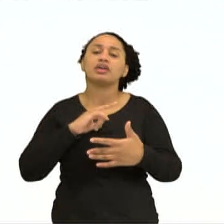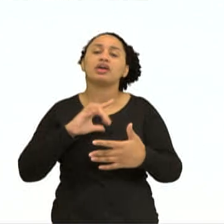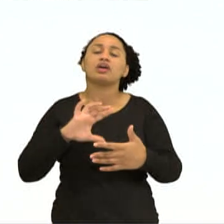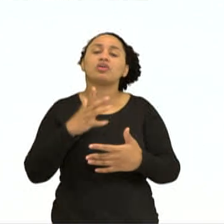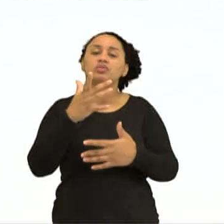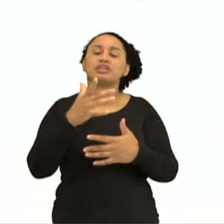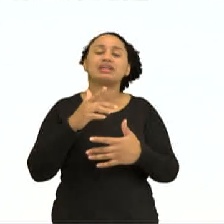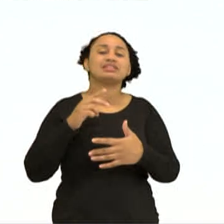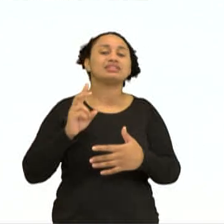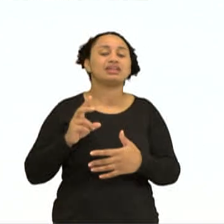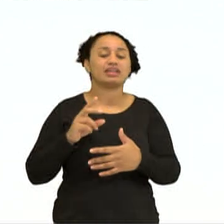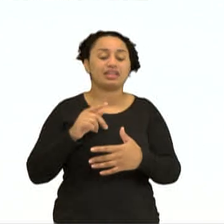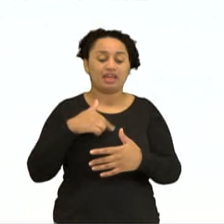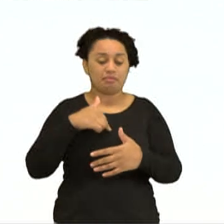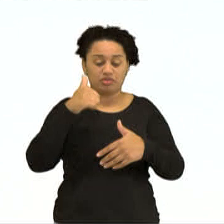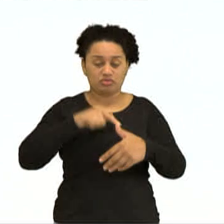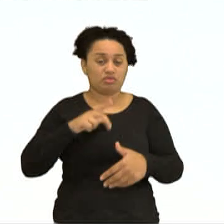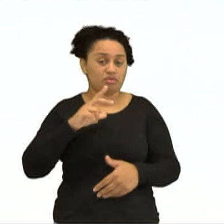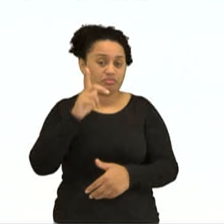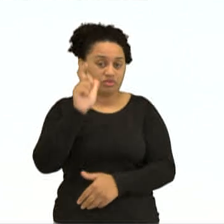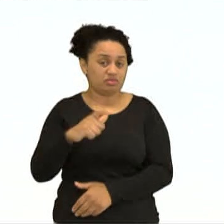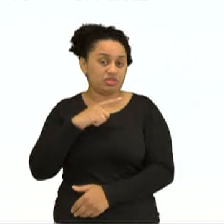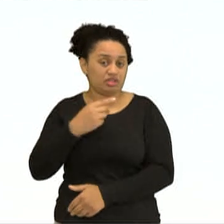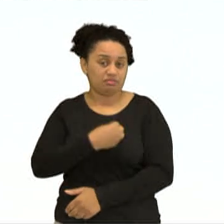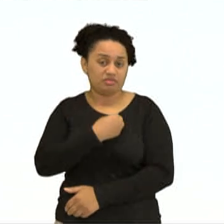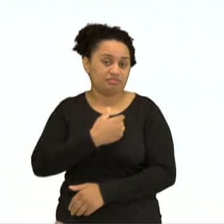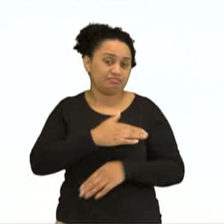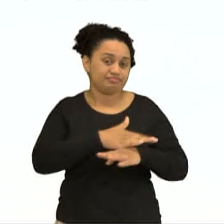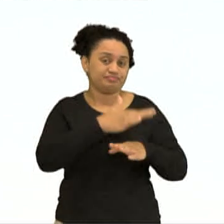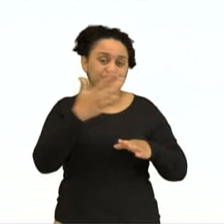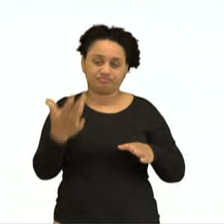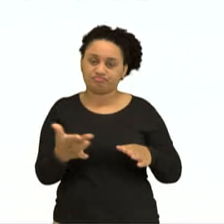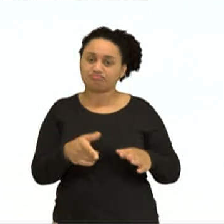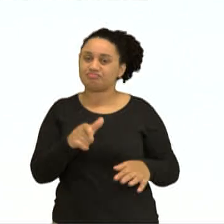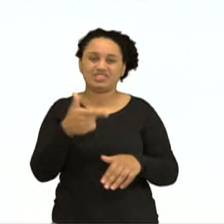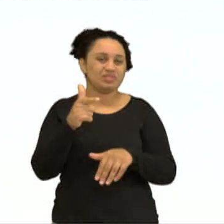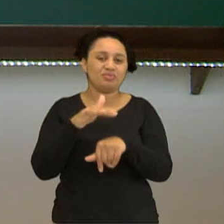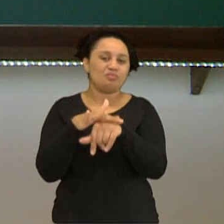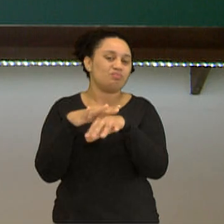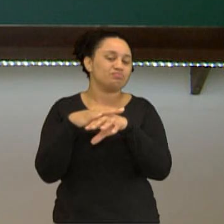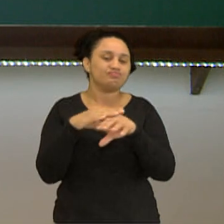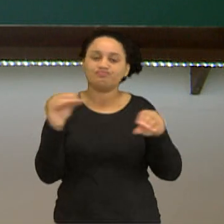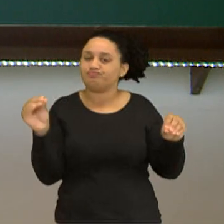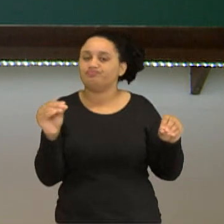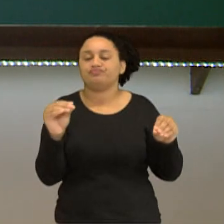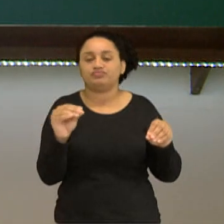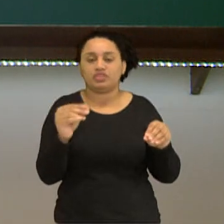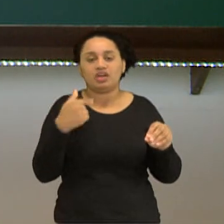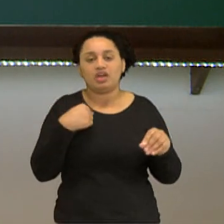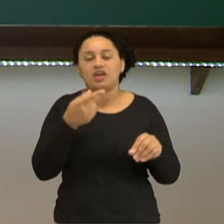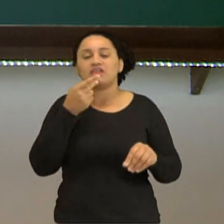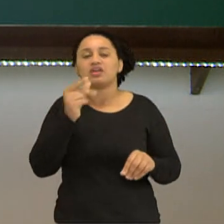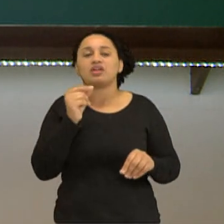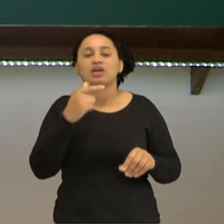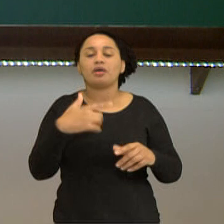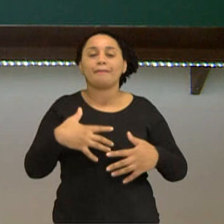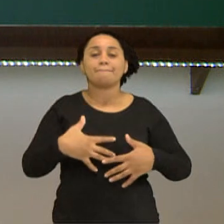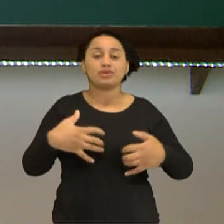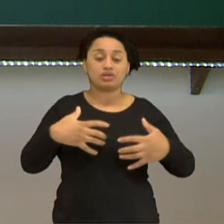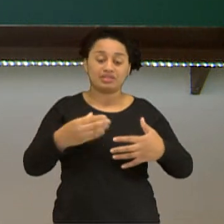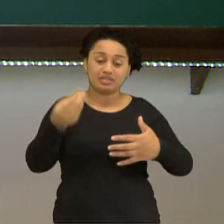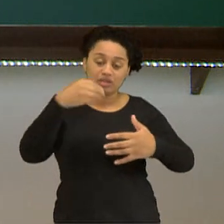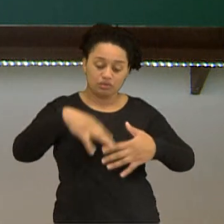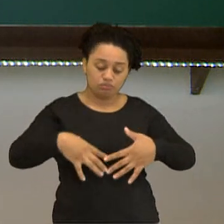obstrutiva e crônica. Na verdade, assim, ó, não tem cura o enfisema. Ocorre, como chama-se pulmonar, porque ocorre